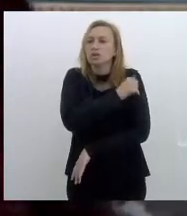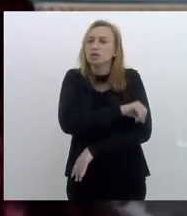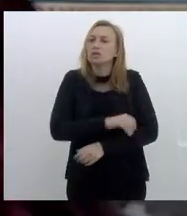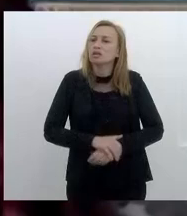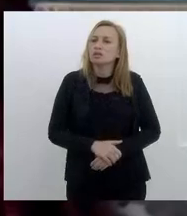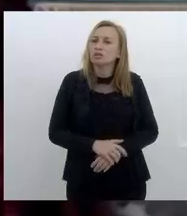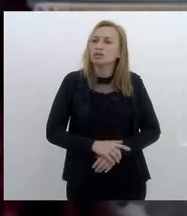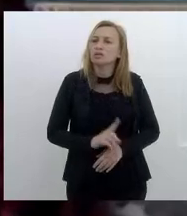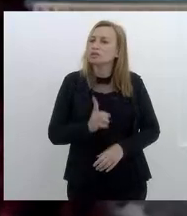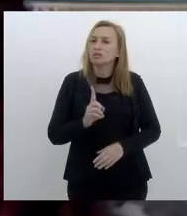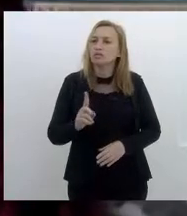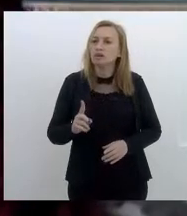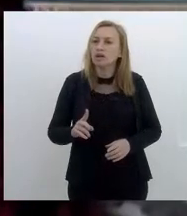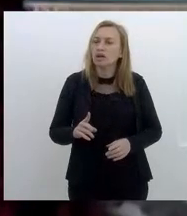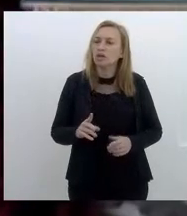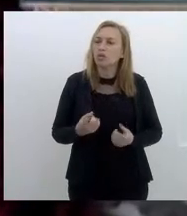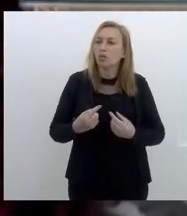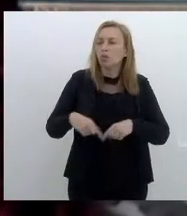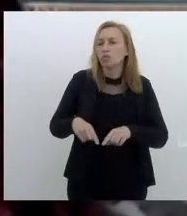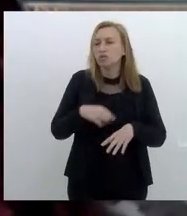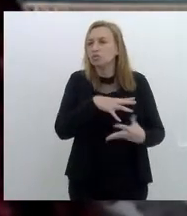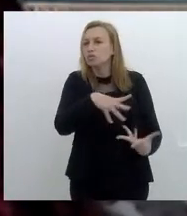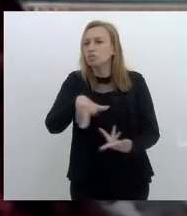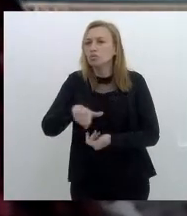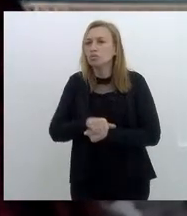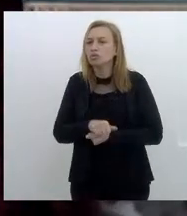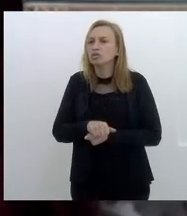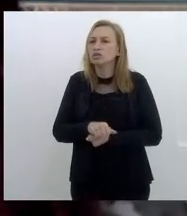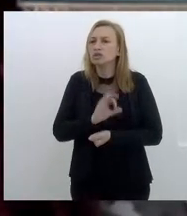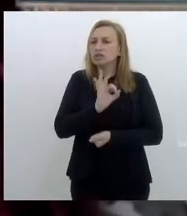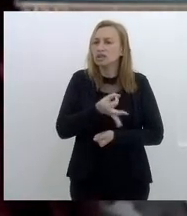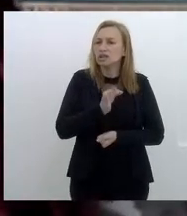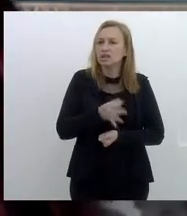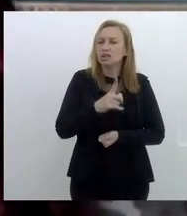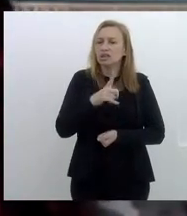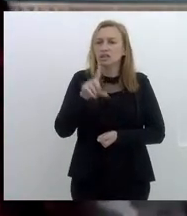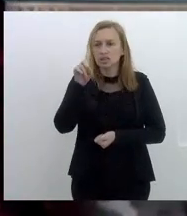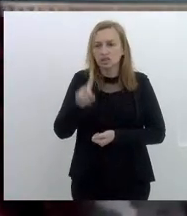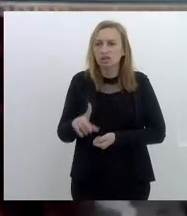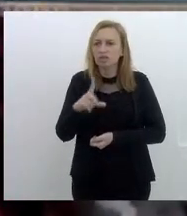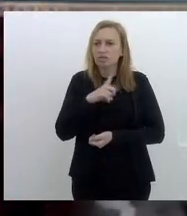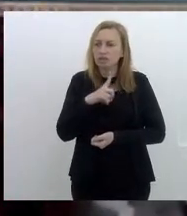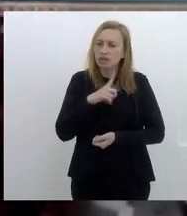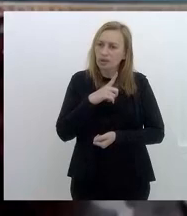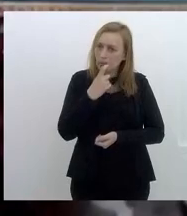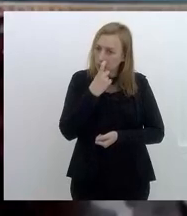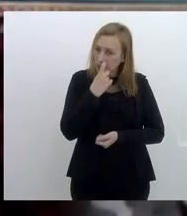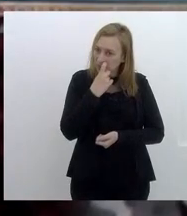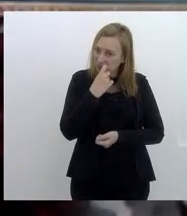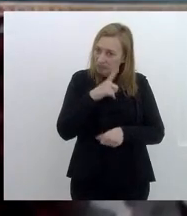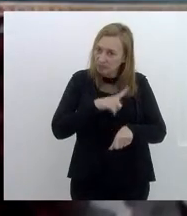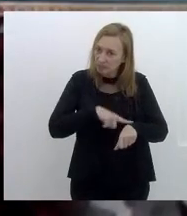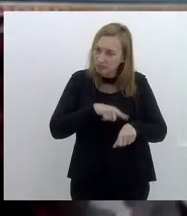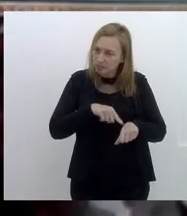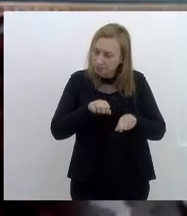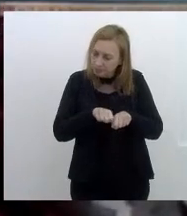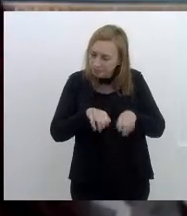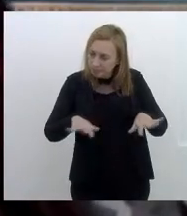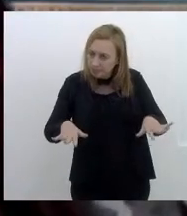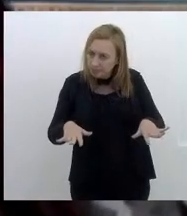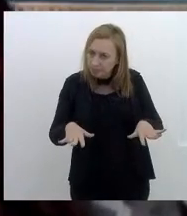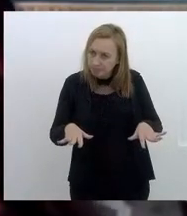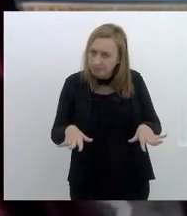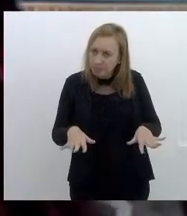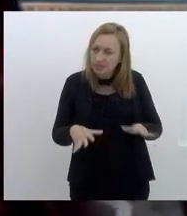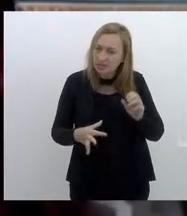não vai na contramão do mundo que vem garantindo que nesse momento pandêmico